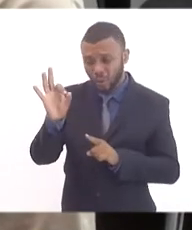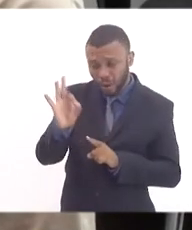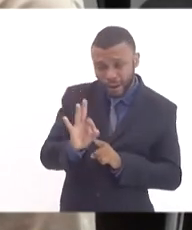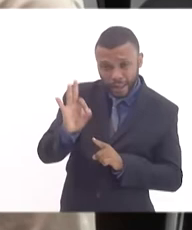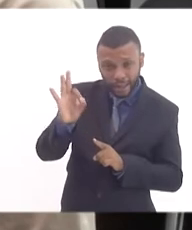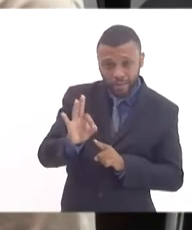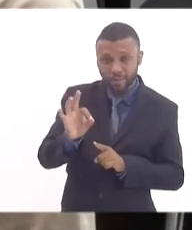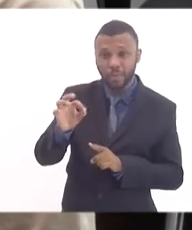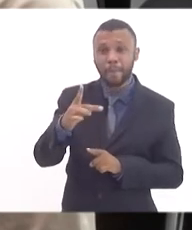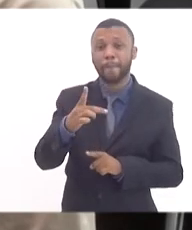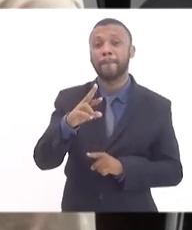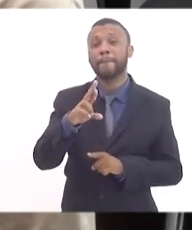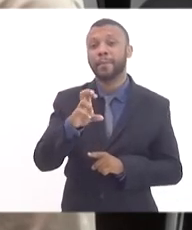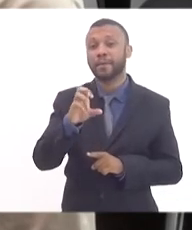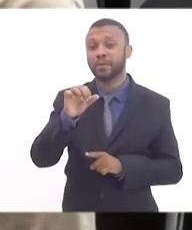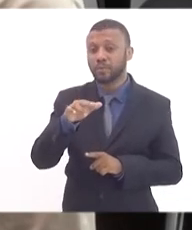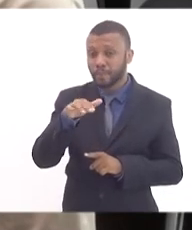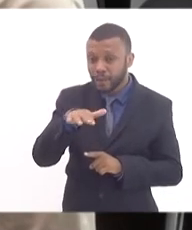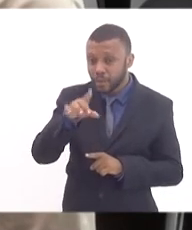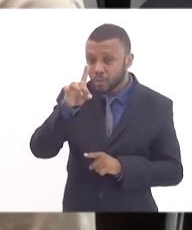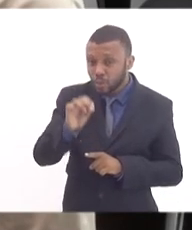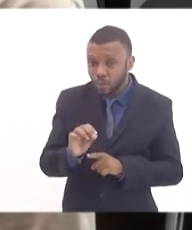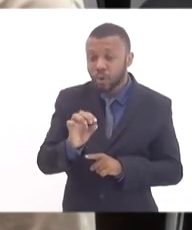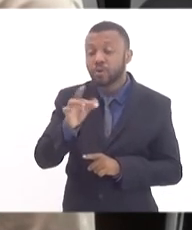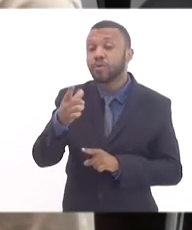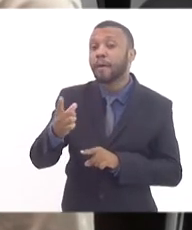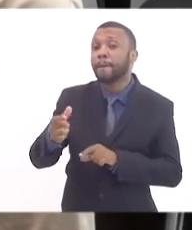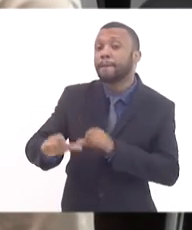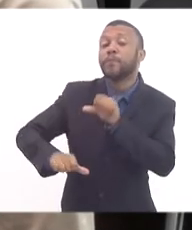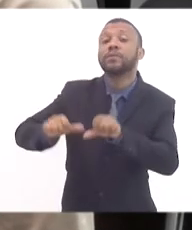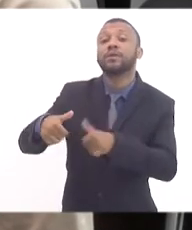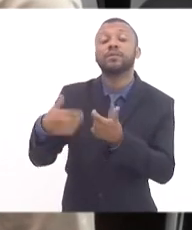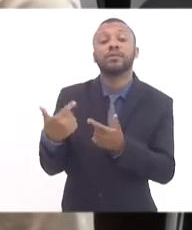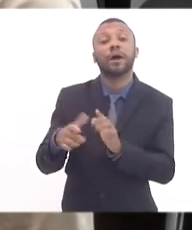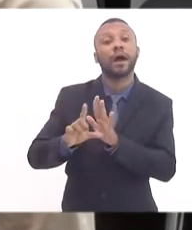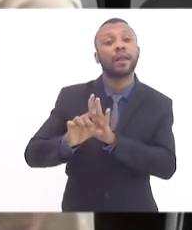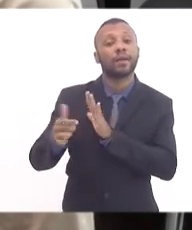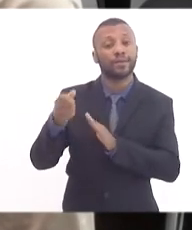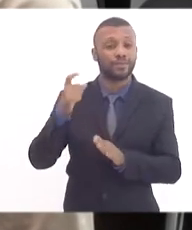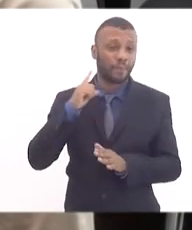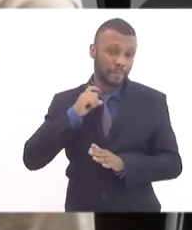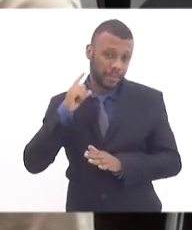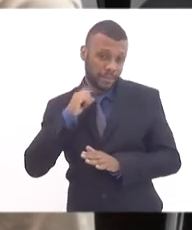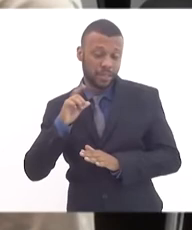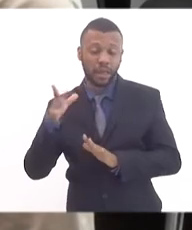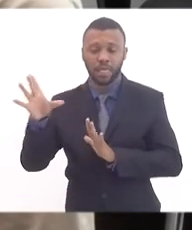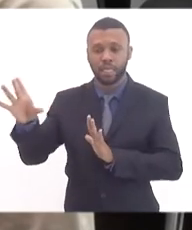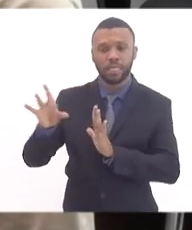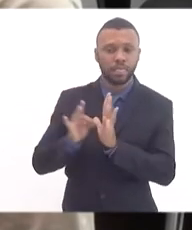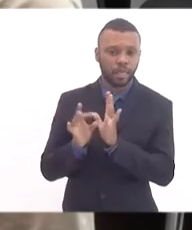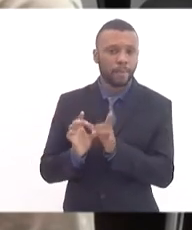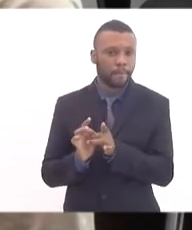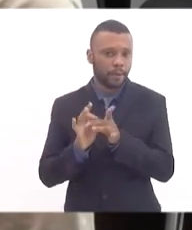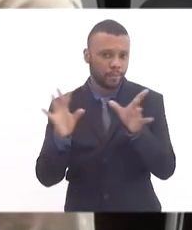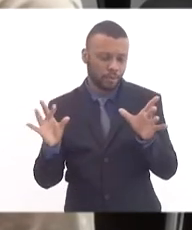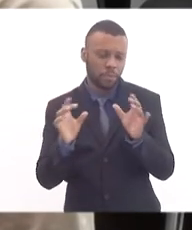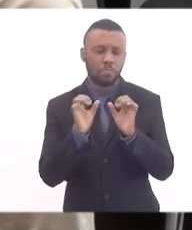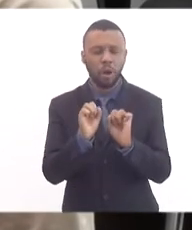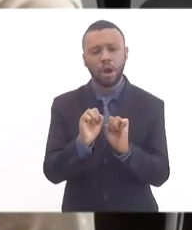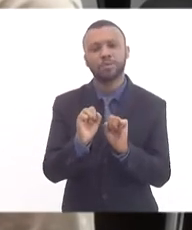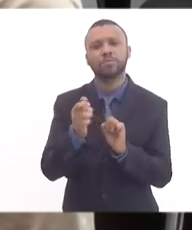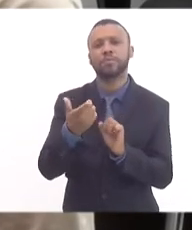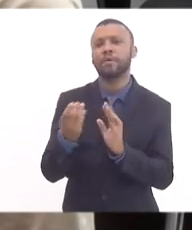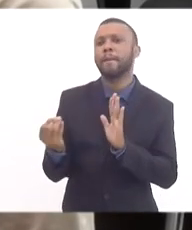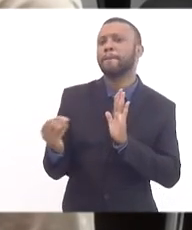e aí a legislação de Minas Gerais que permite essa cola Ela diz que eu tenho crédito presumido de forma que a tributação seja três por cento